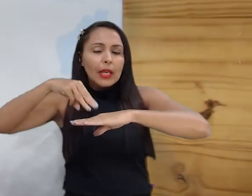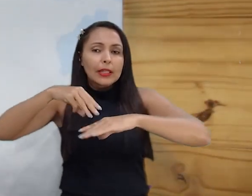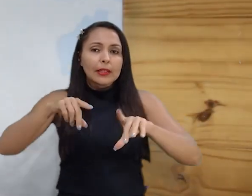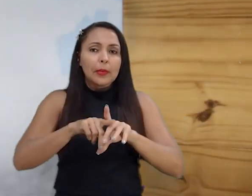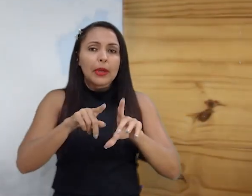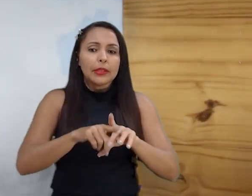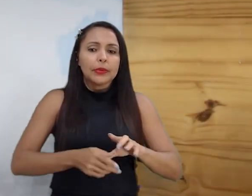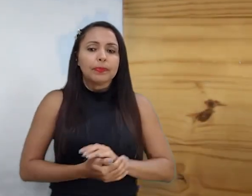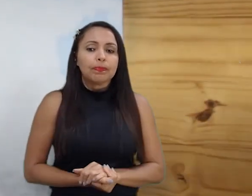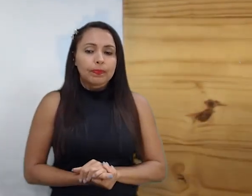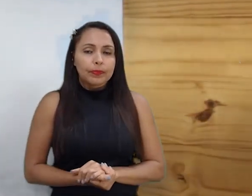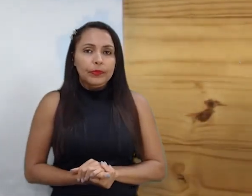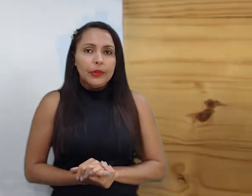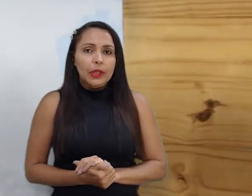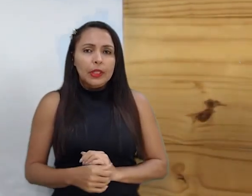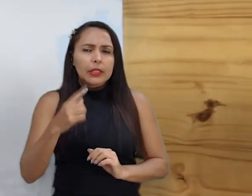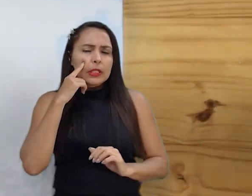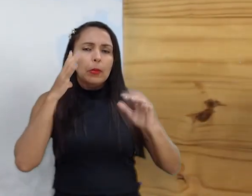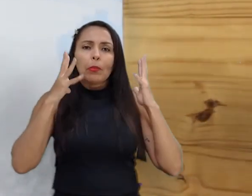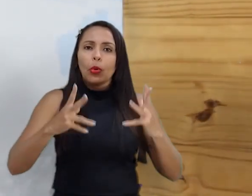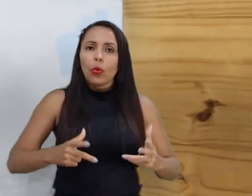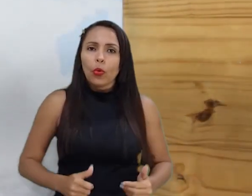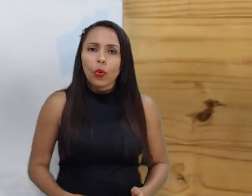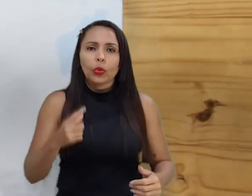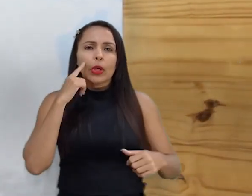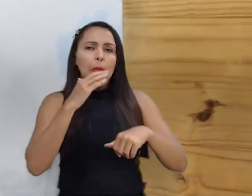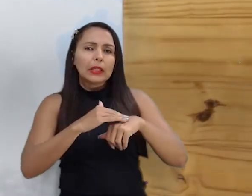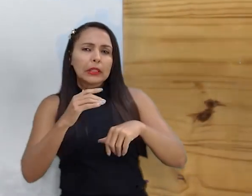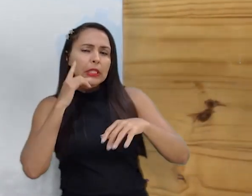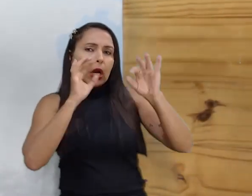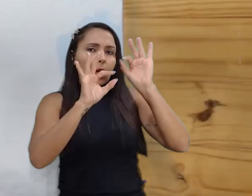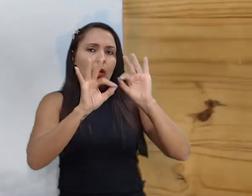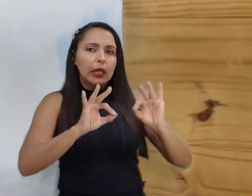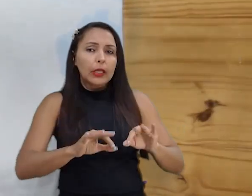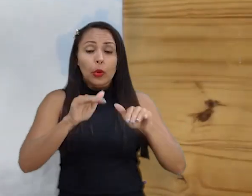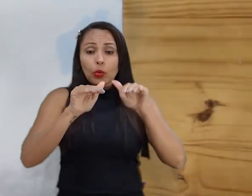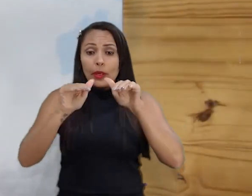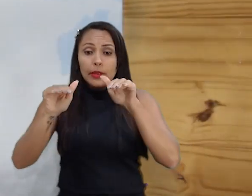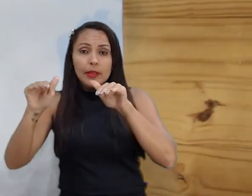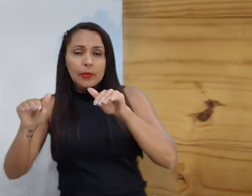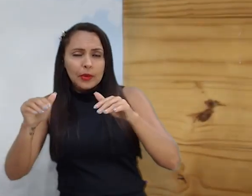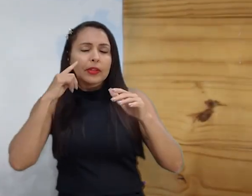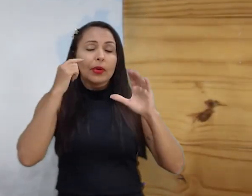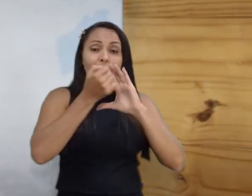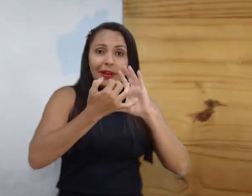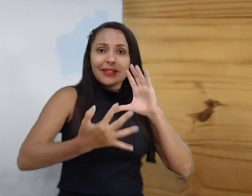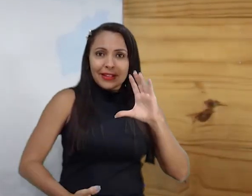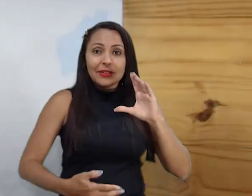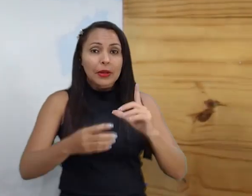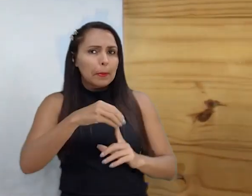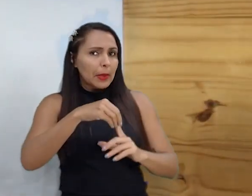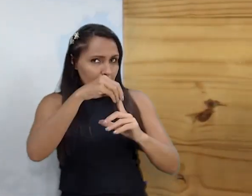questão do puro, da harmonia, da simetria, do equilíbrio, né? São as principais características desse